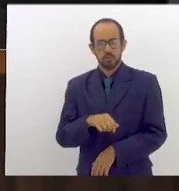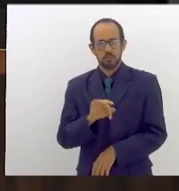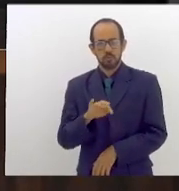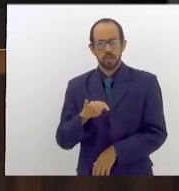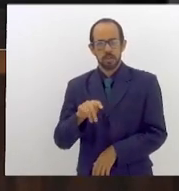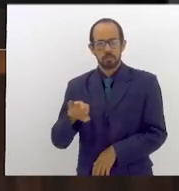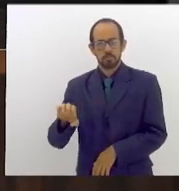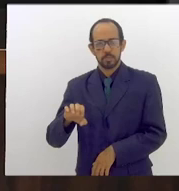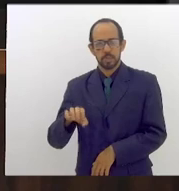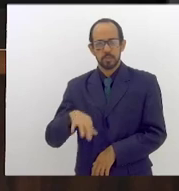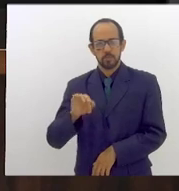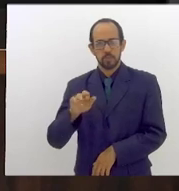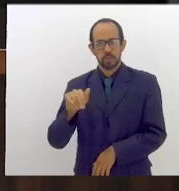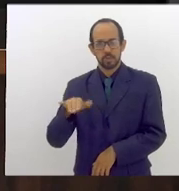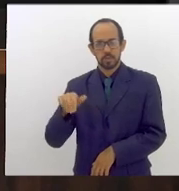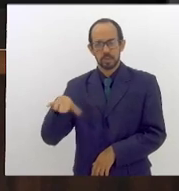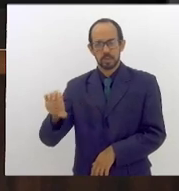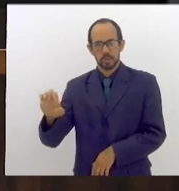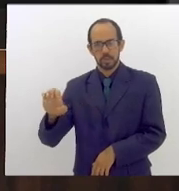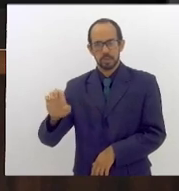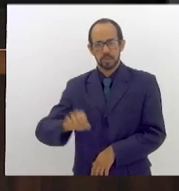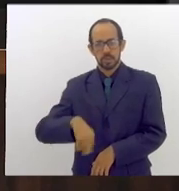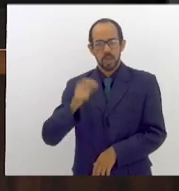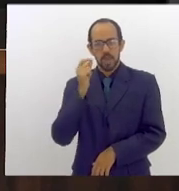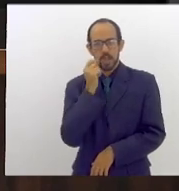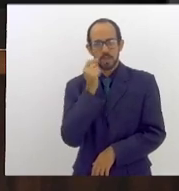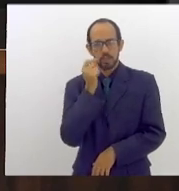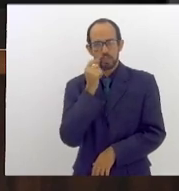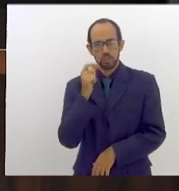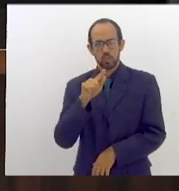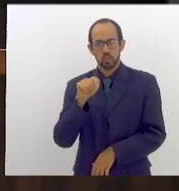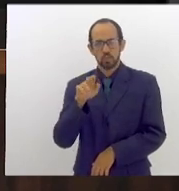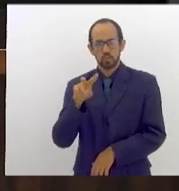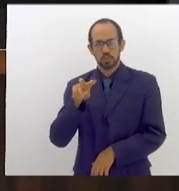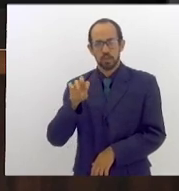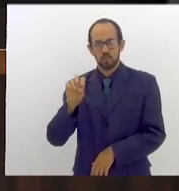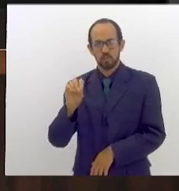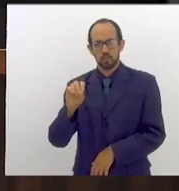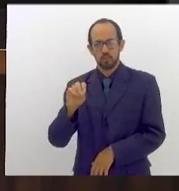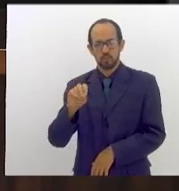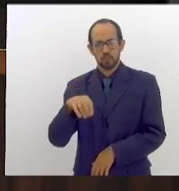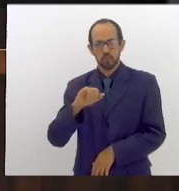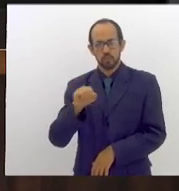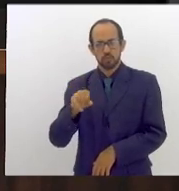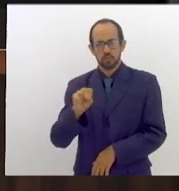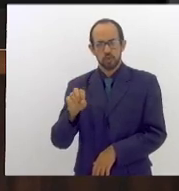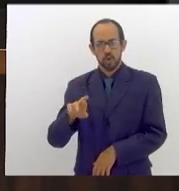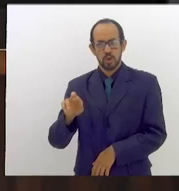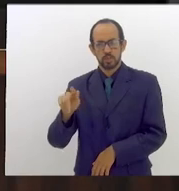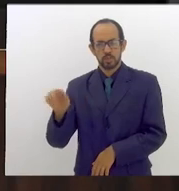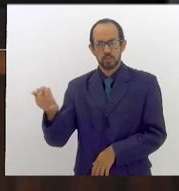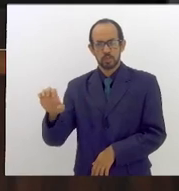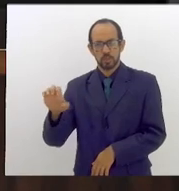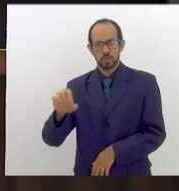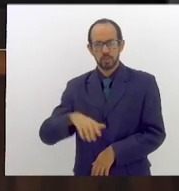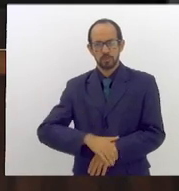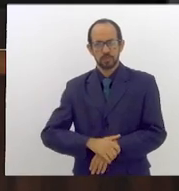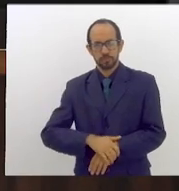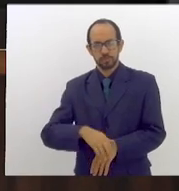pobel Franciele Mota Giovani Ratinho Gustavo Schmidt Jorge Felipe Neto